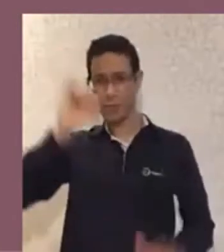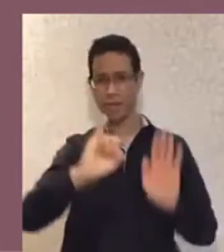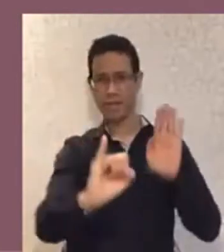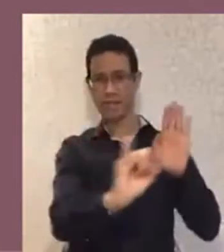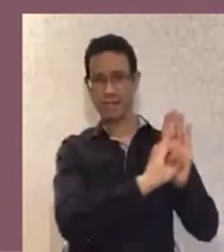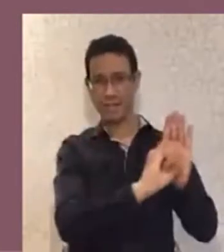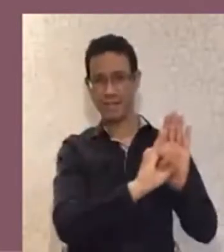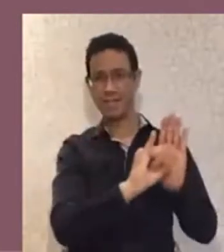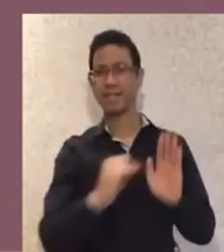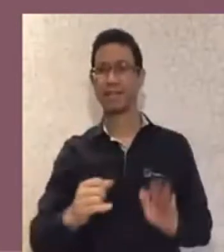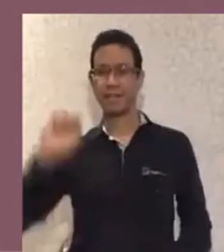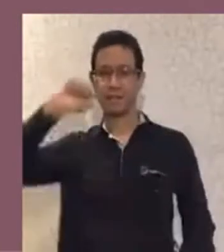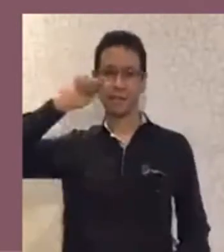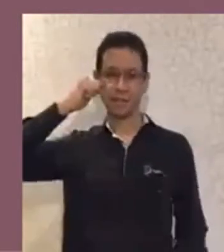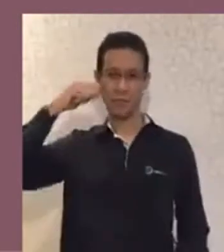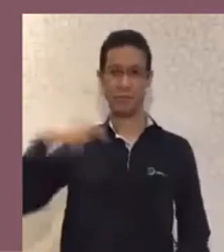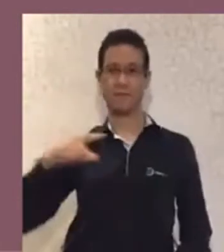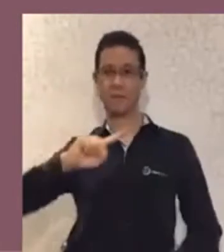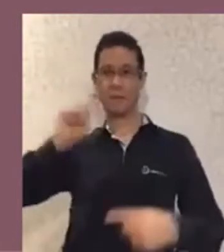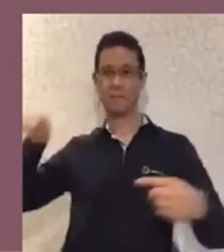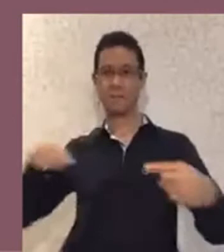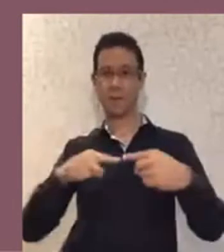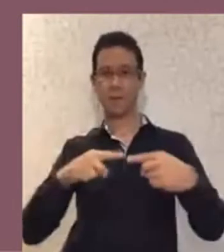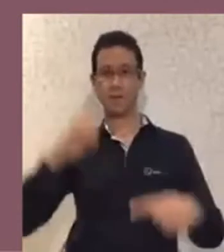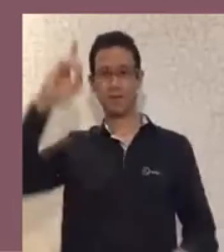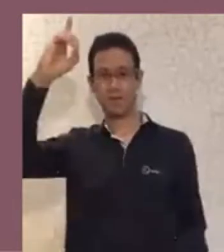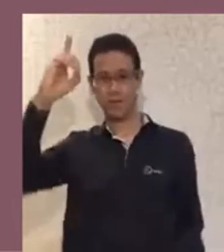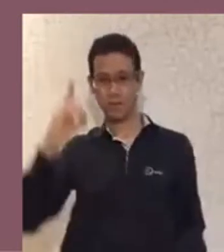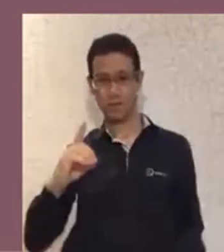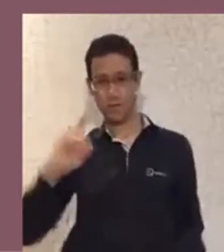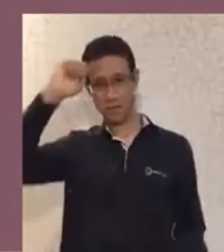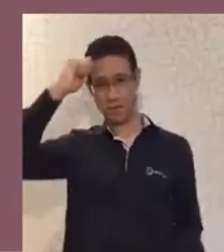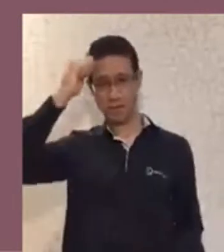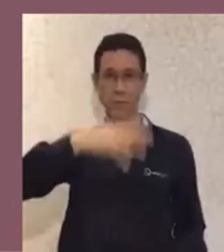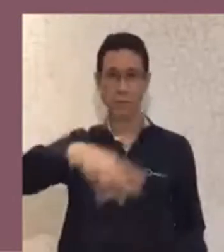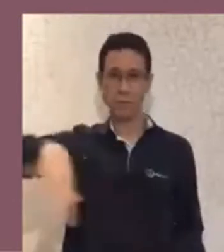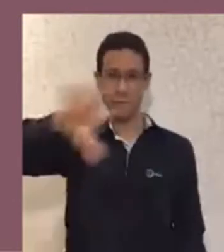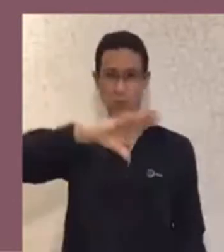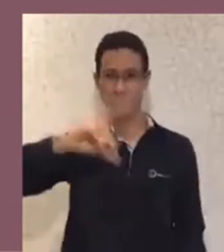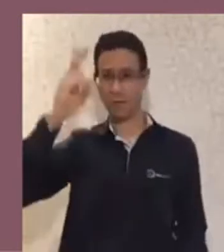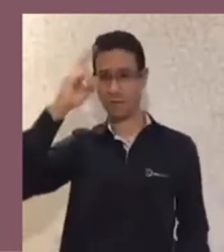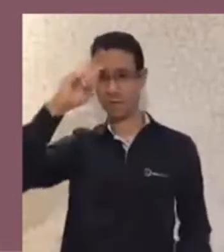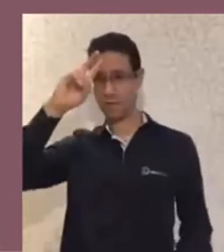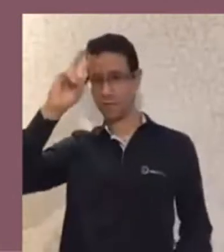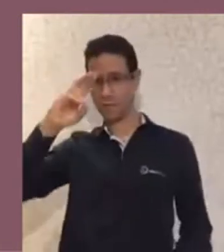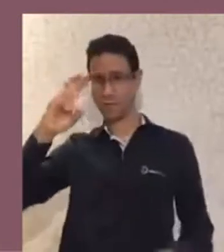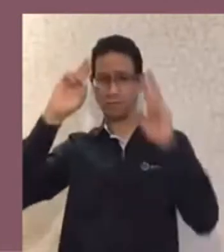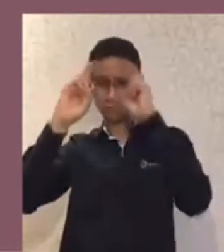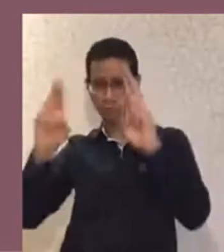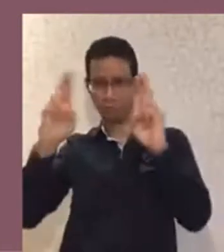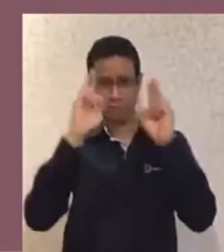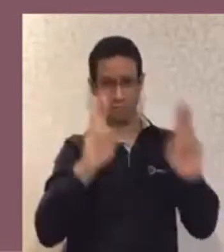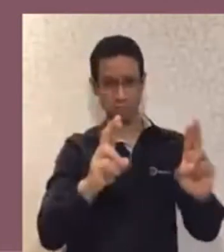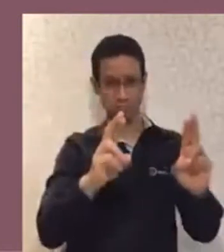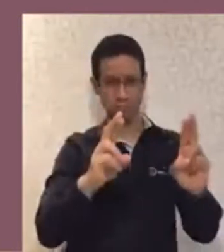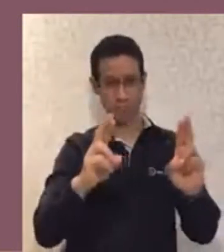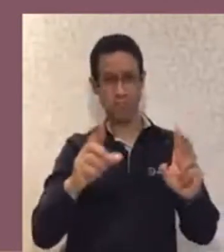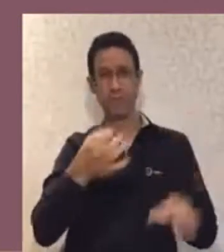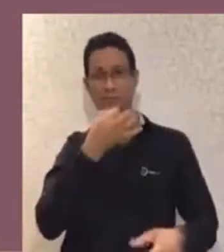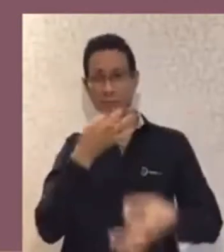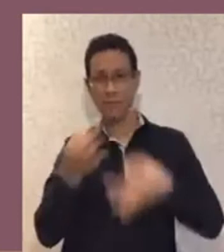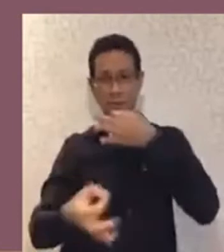como meta o direito dos negros se reconhecerem na história nacional, expressarem visões de mundo